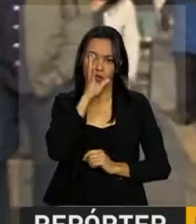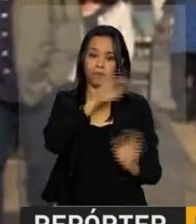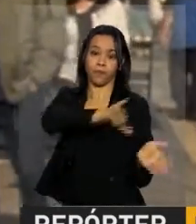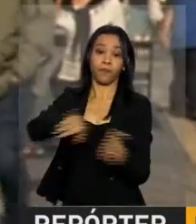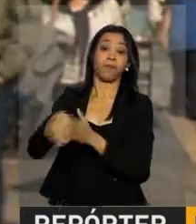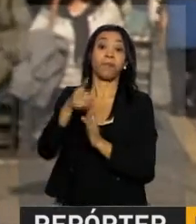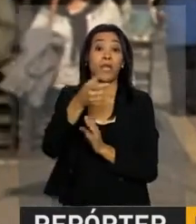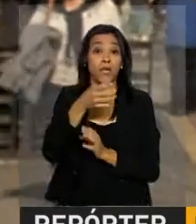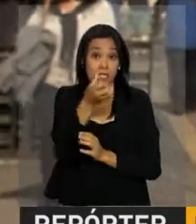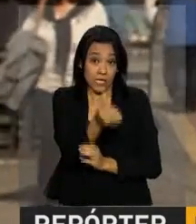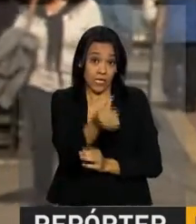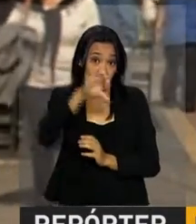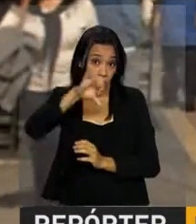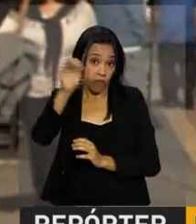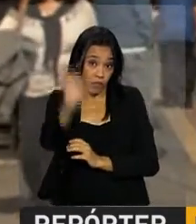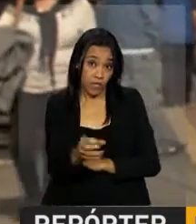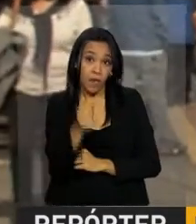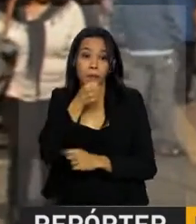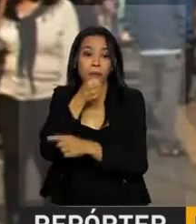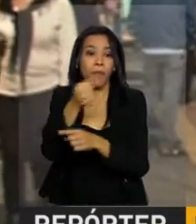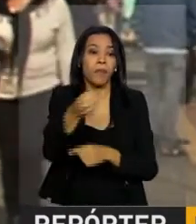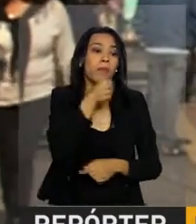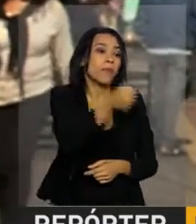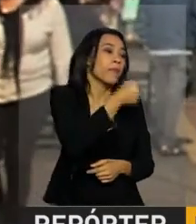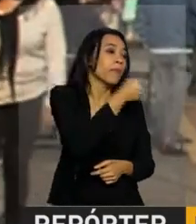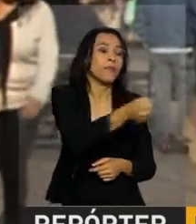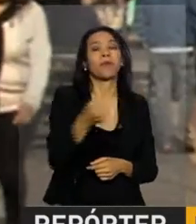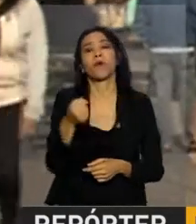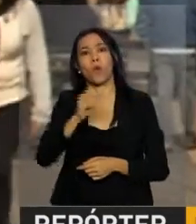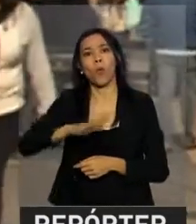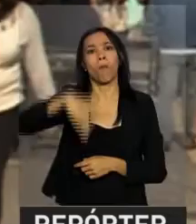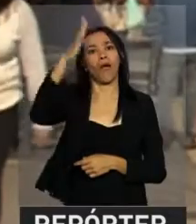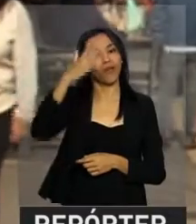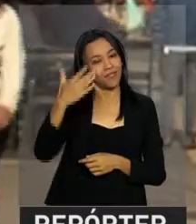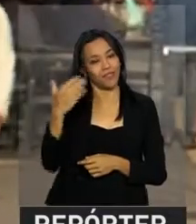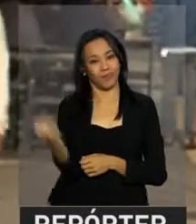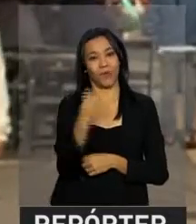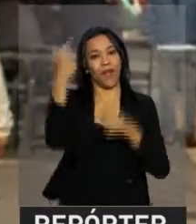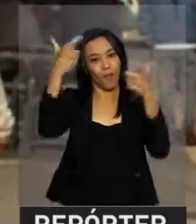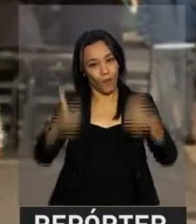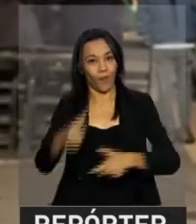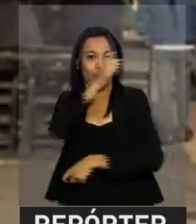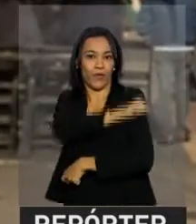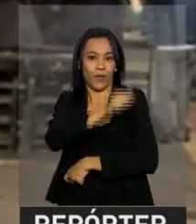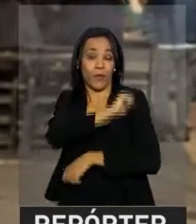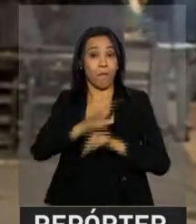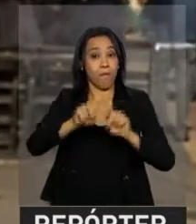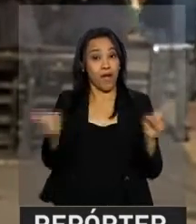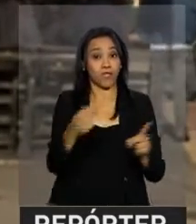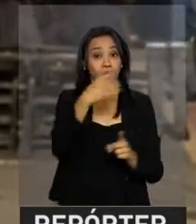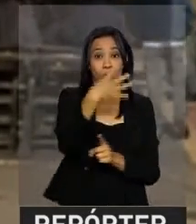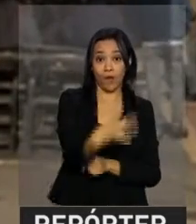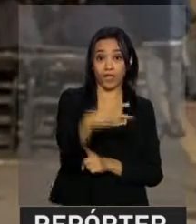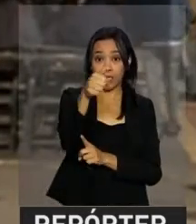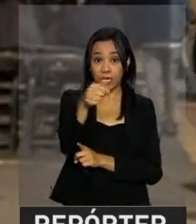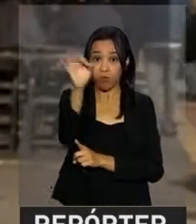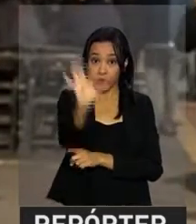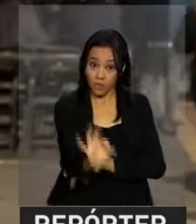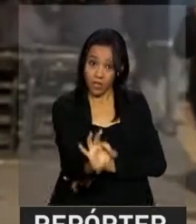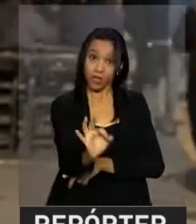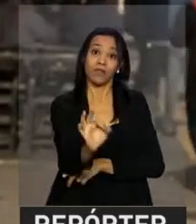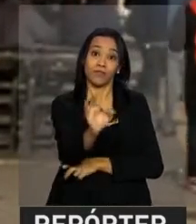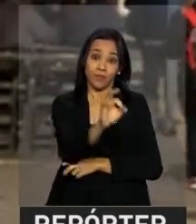dos entrevistados afirmam que o maior legado vai ser para o rio de janeiro mas 47 por cento afirmam que os benefícios